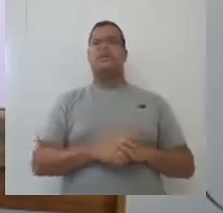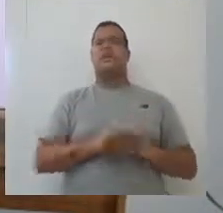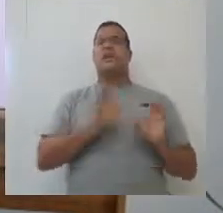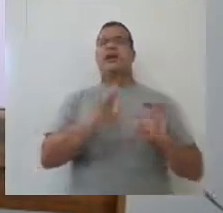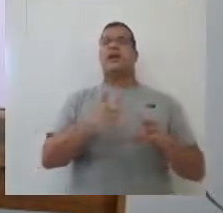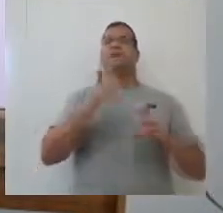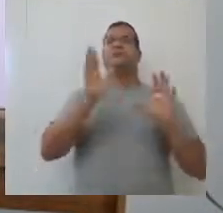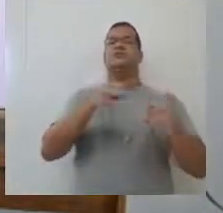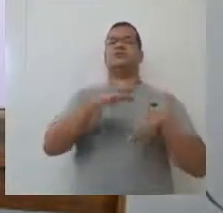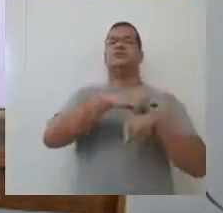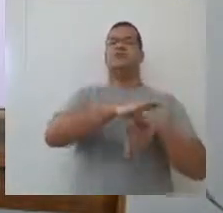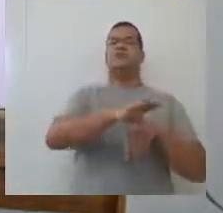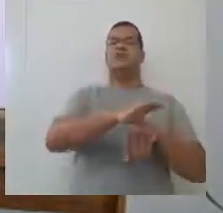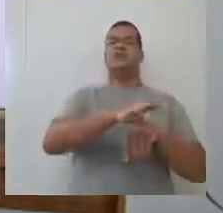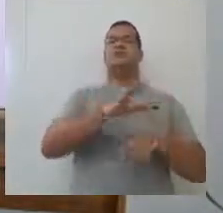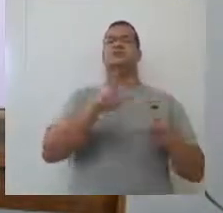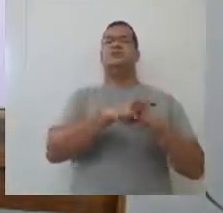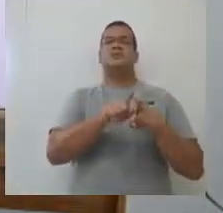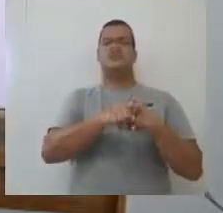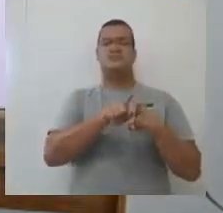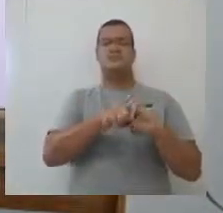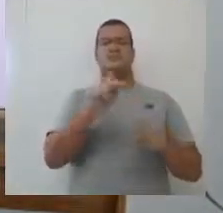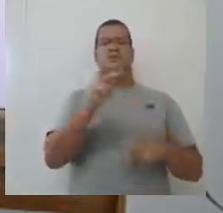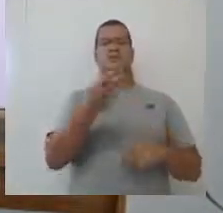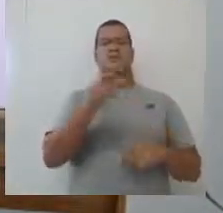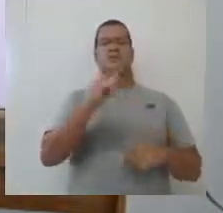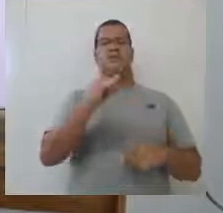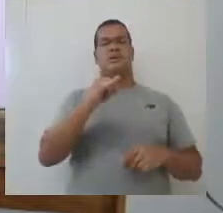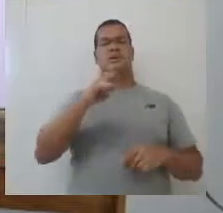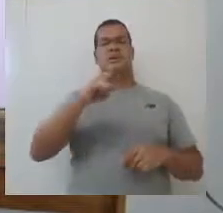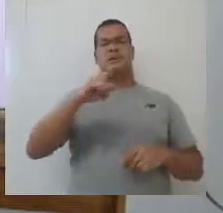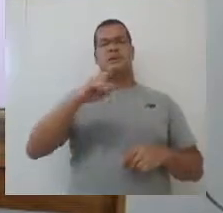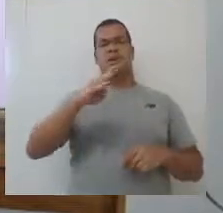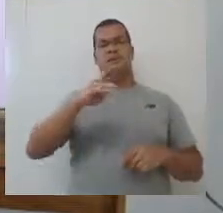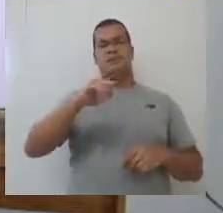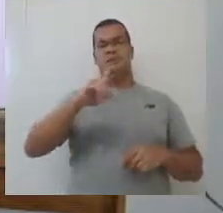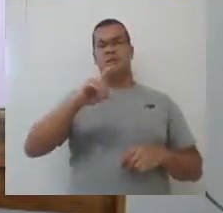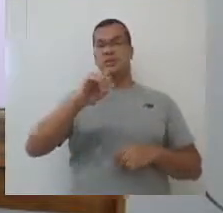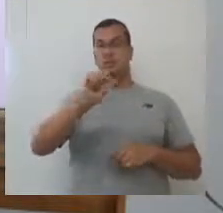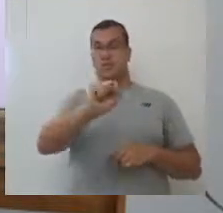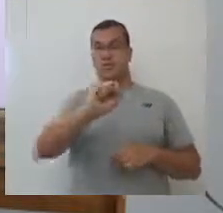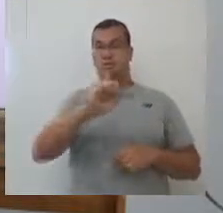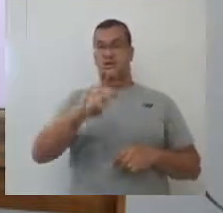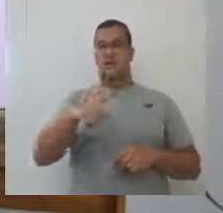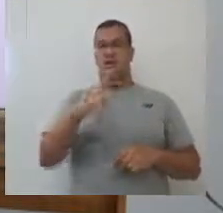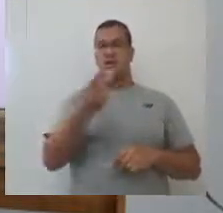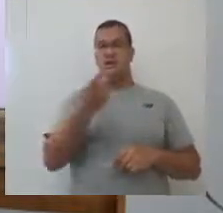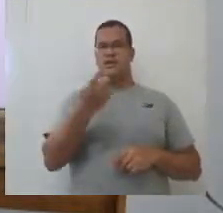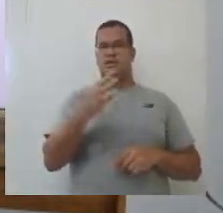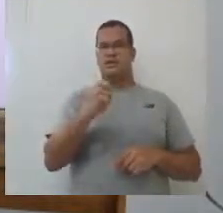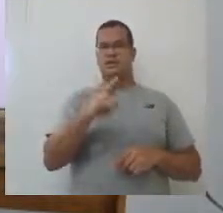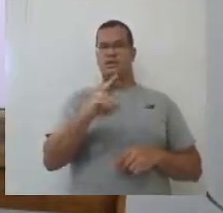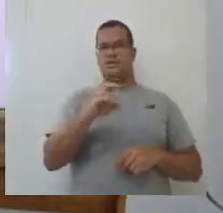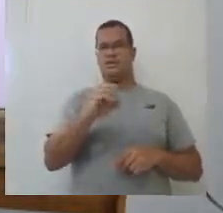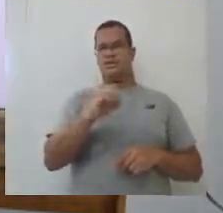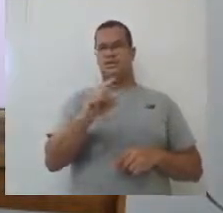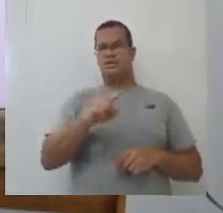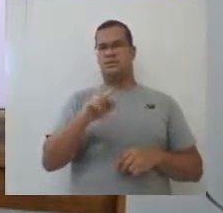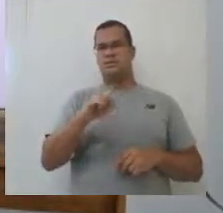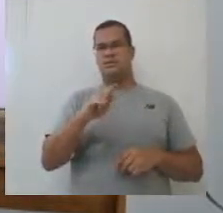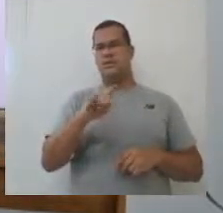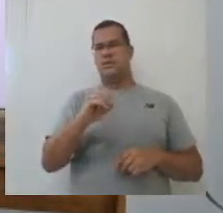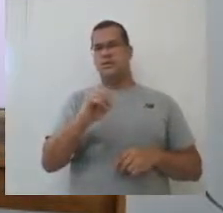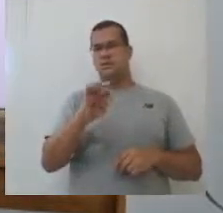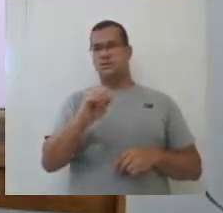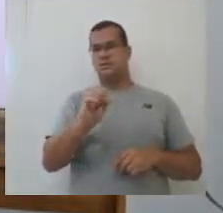te dizendo que eles também são híbridos. Eles são heterozigóticos. Então, você matou o problema. Por que você matou o